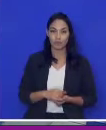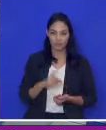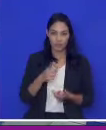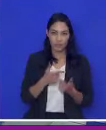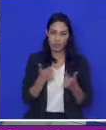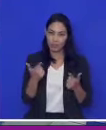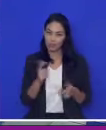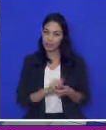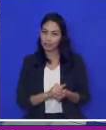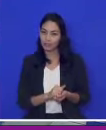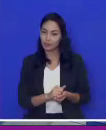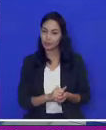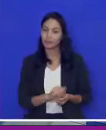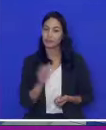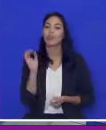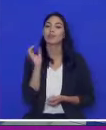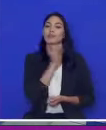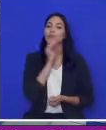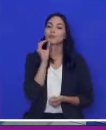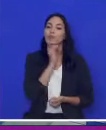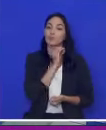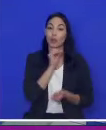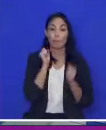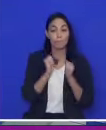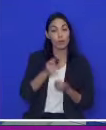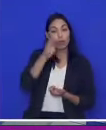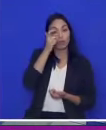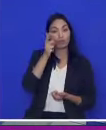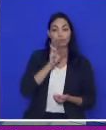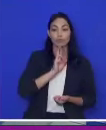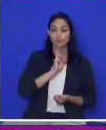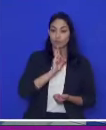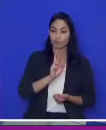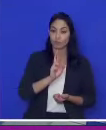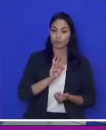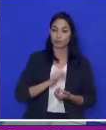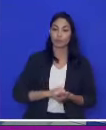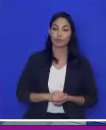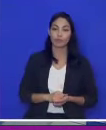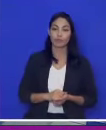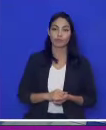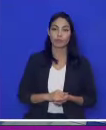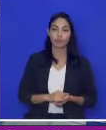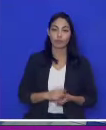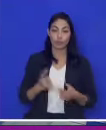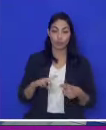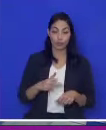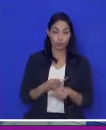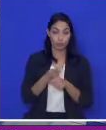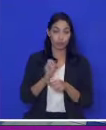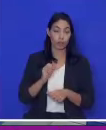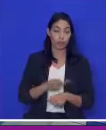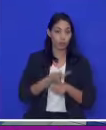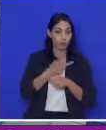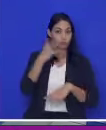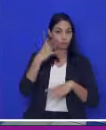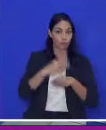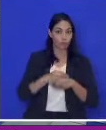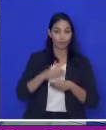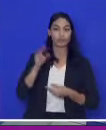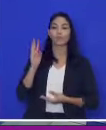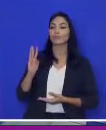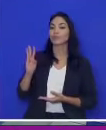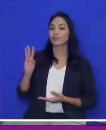aposta. Logo após a apuração, você poderá saber de onde são as apostas vencedoras ou se o prêmio está acumulado acessando a